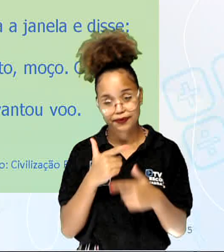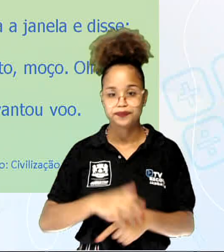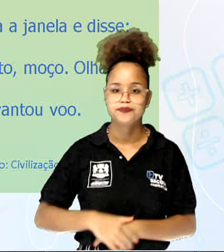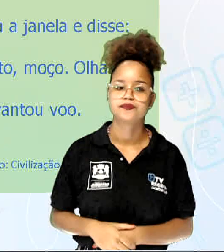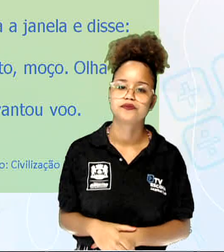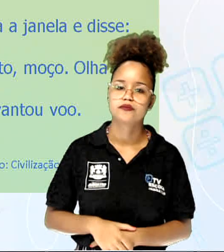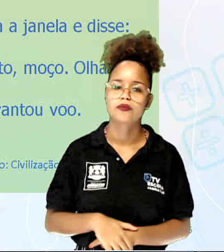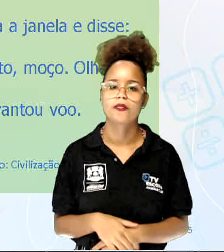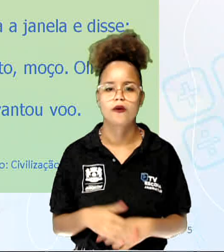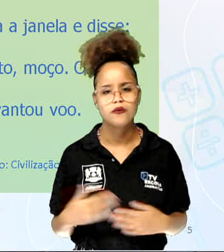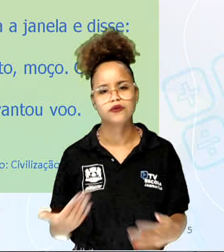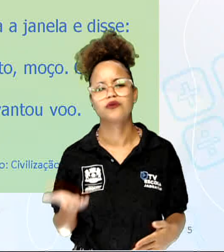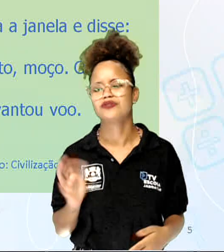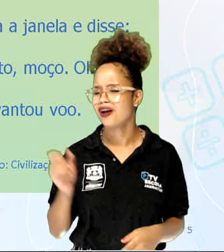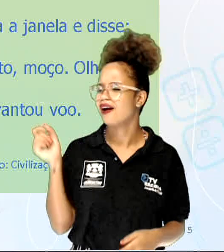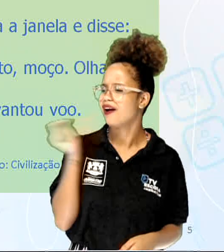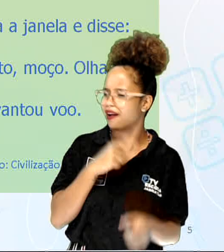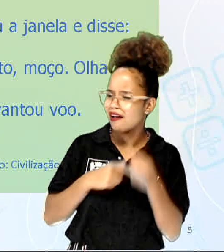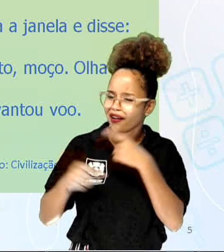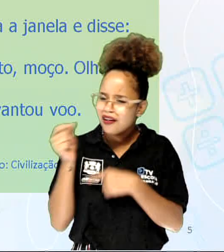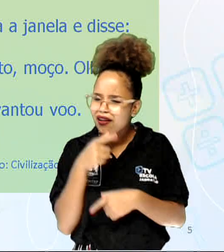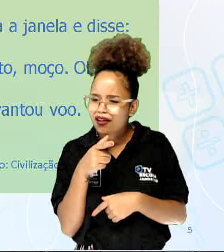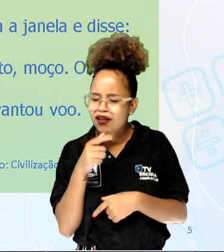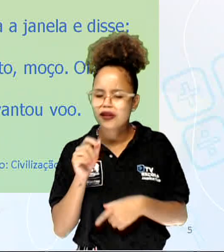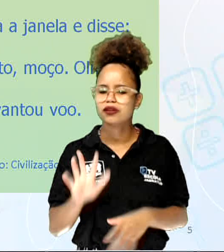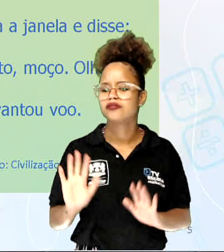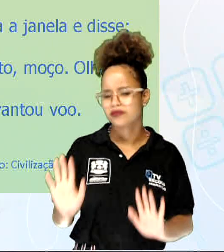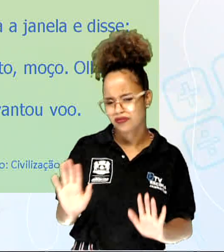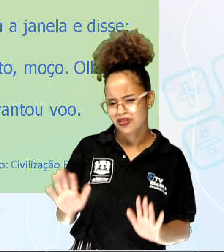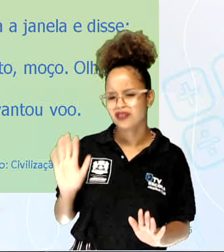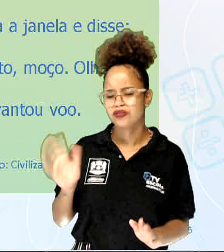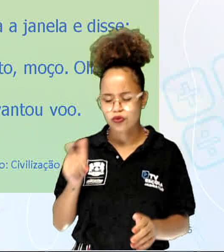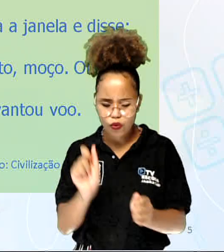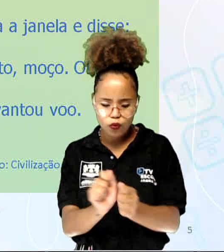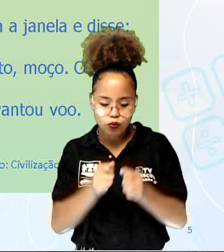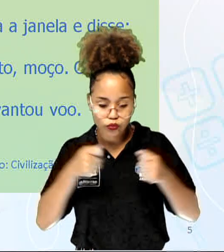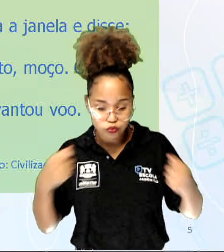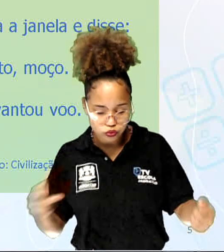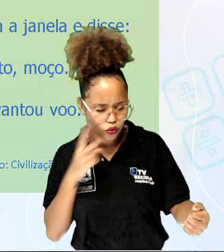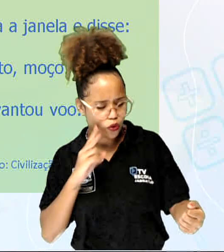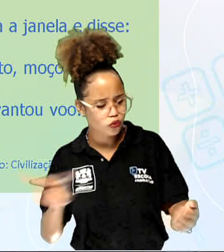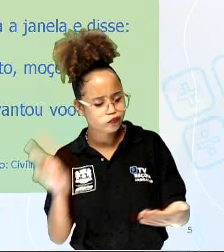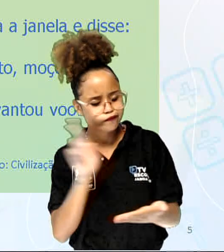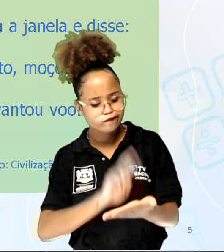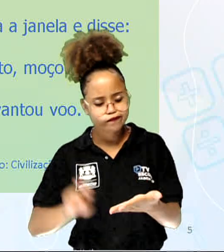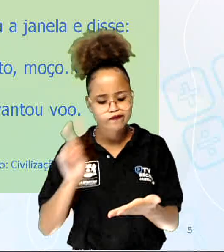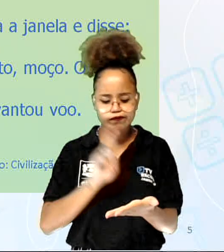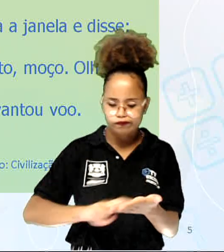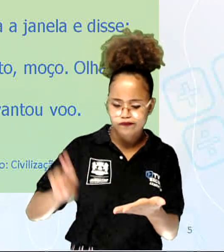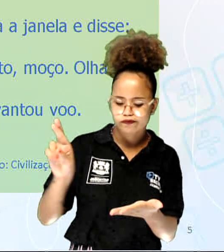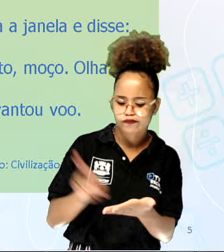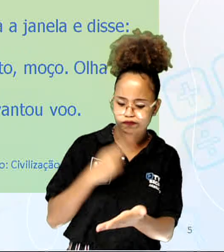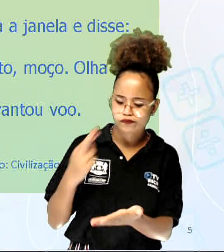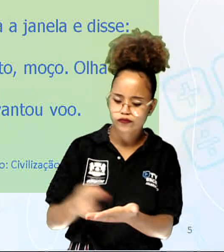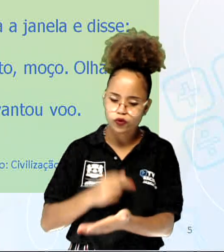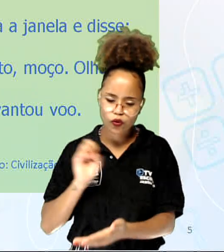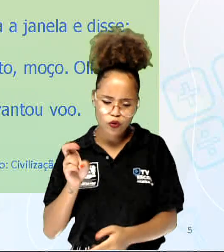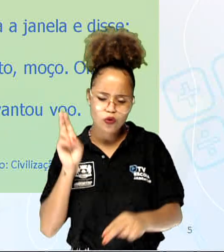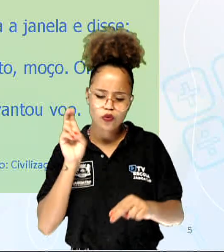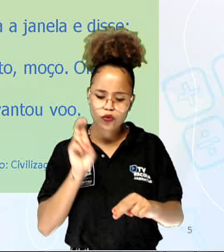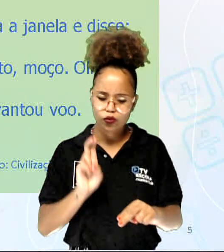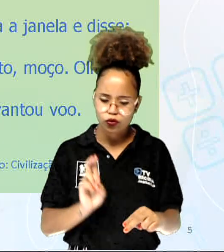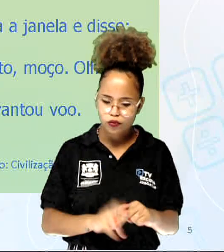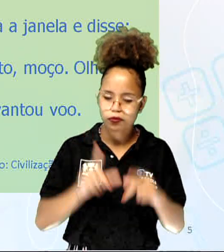que mais se divertiam com eles, resolveram abrir os jornais, revistas ou se acomodarem para tirar uma